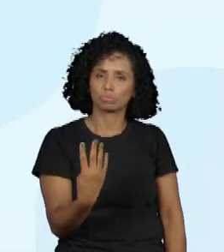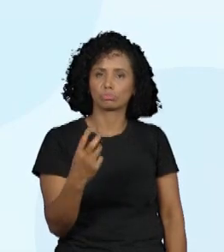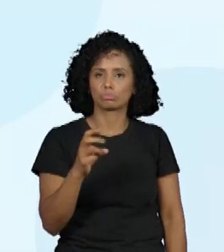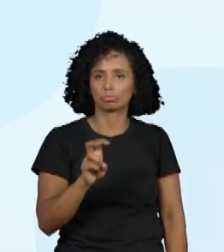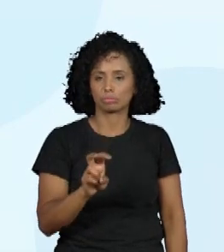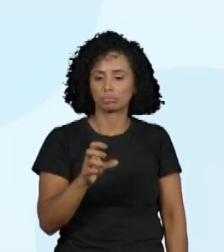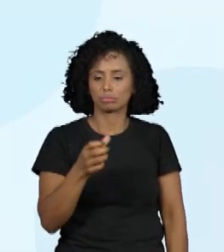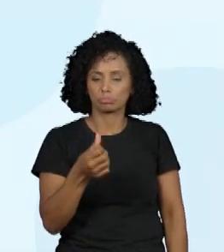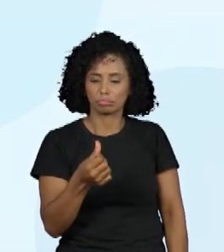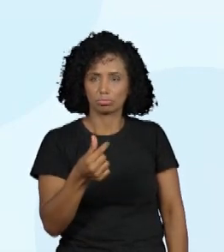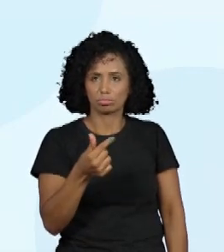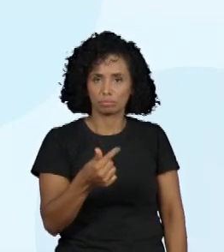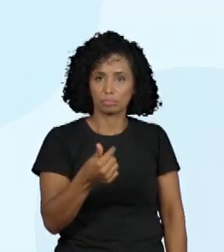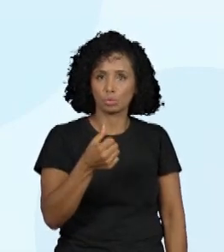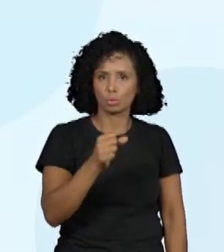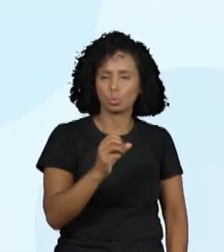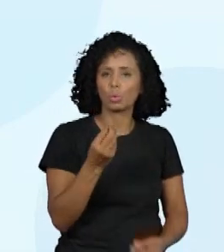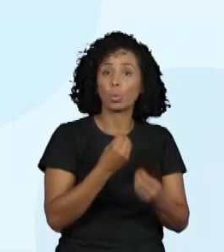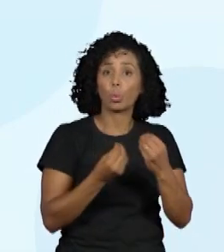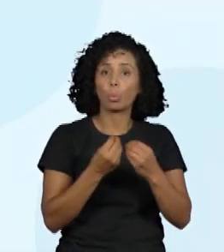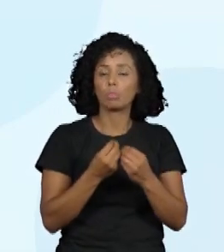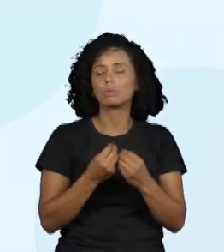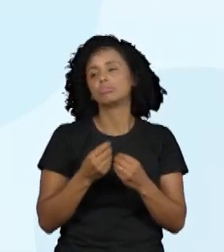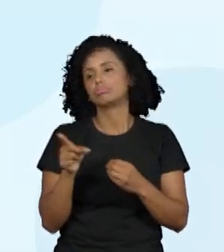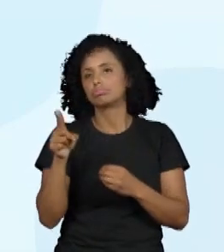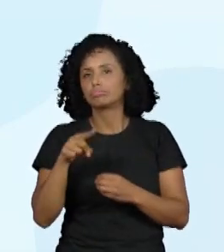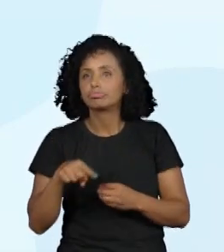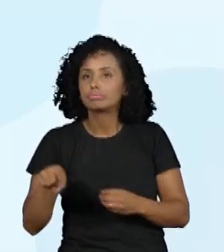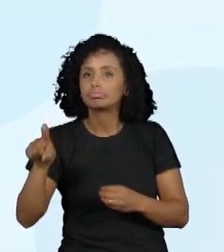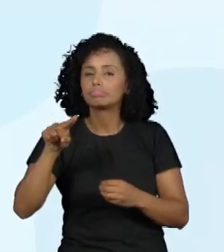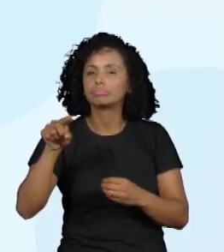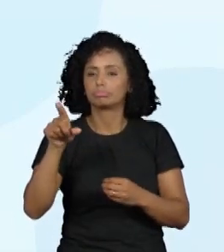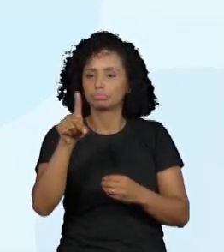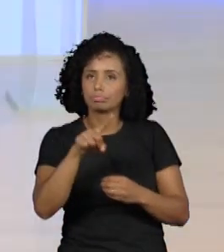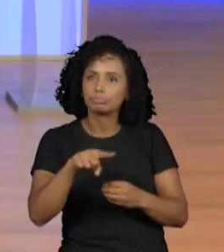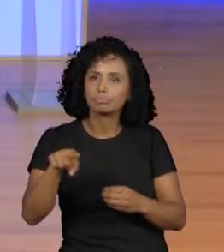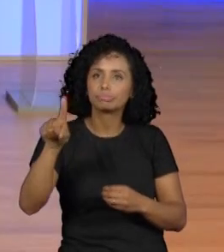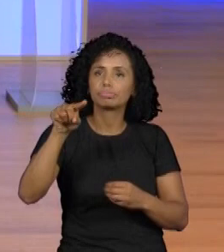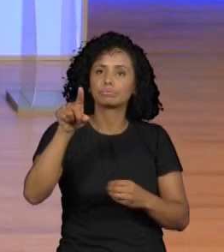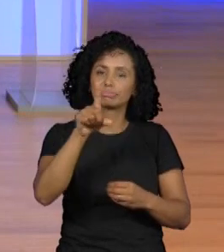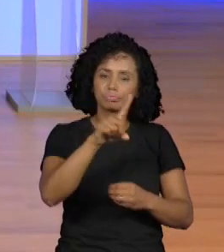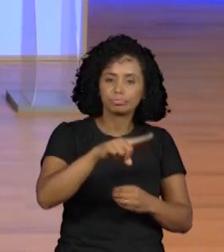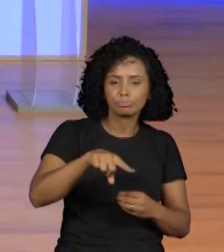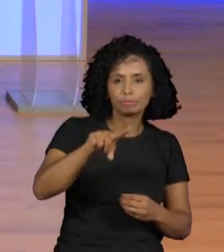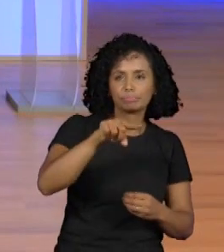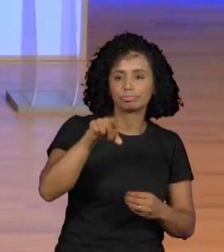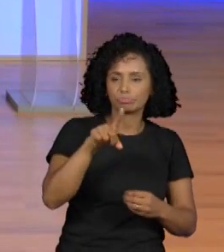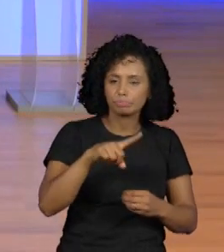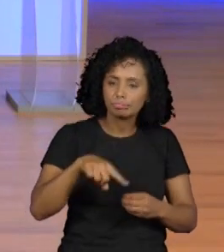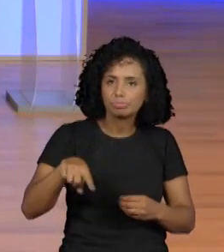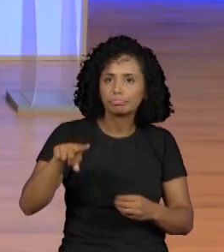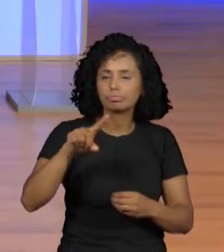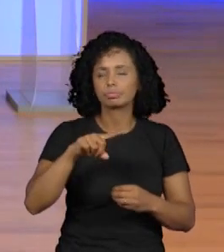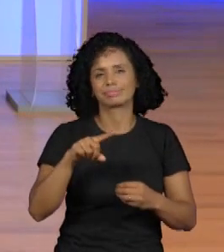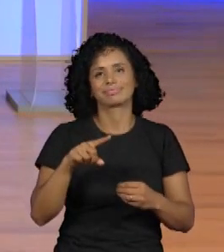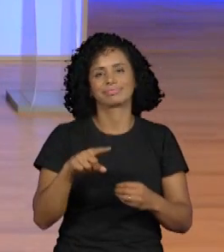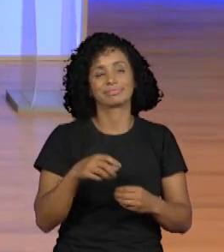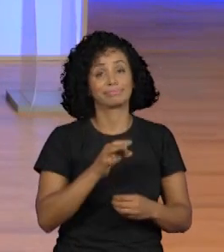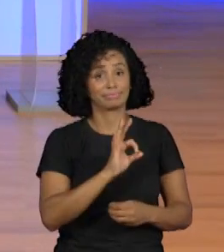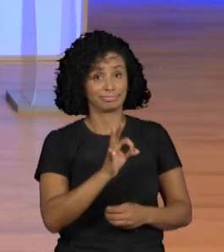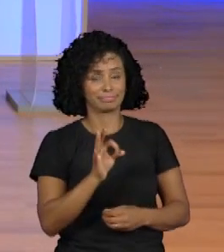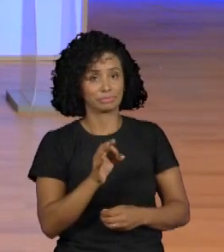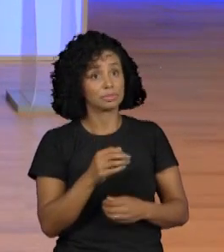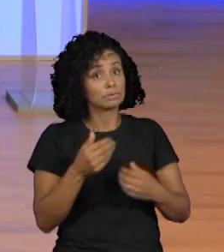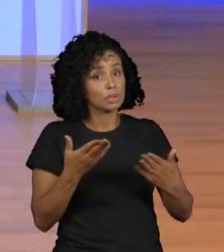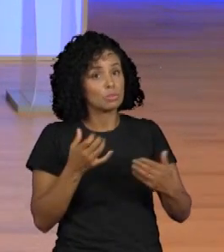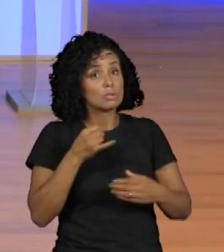não perder a conta. Muito bem, olha só. Fica aí a dica. Sempre que formos fazer a contagem, é importante marcar. Eu percebi